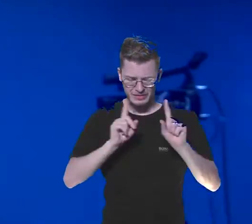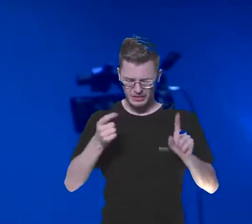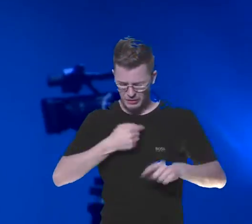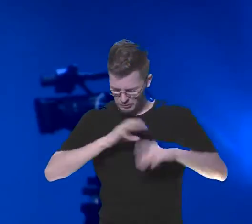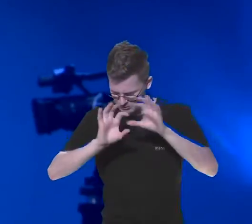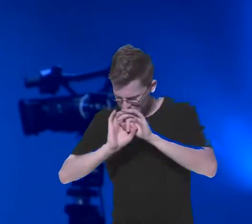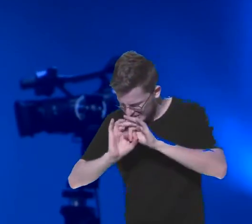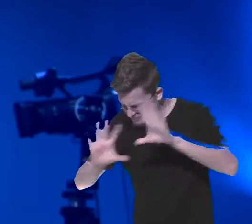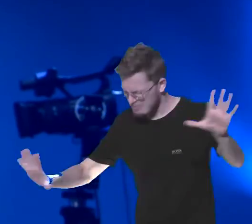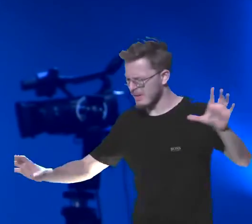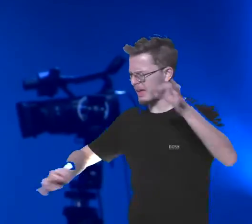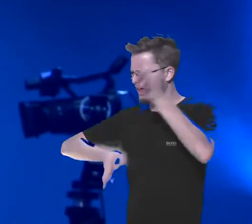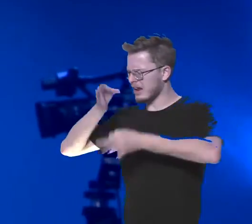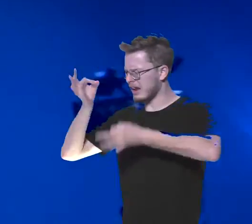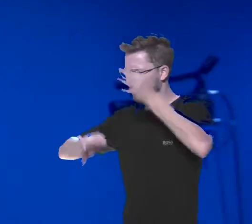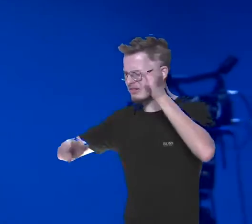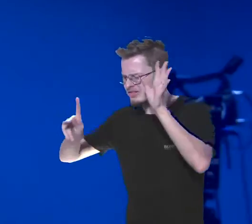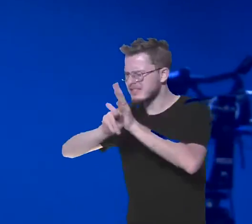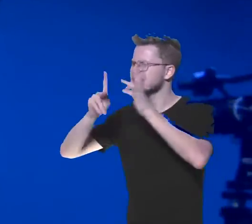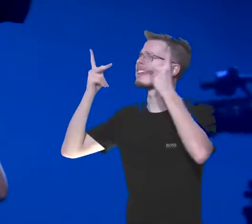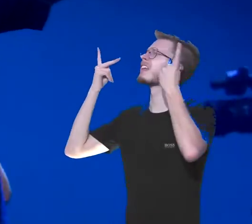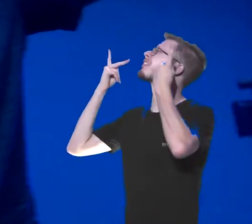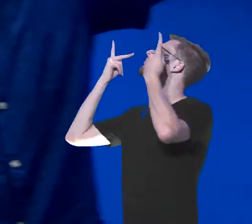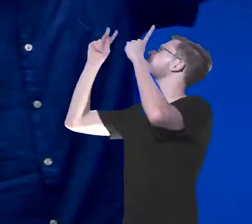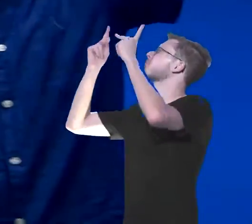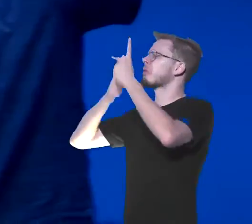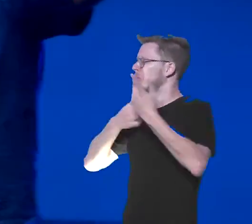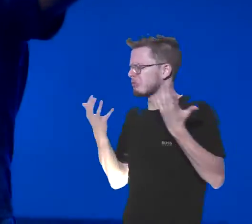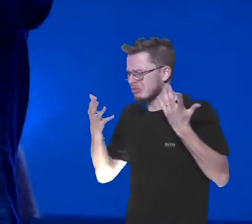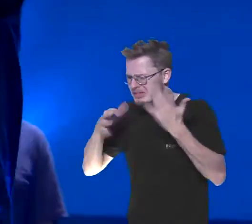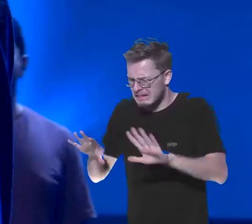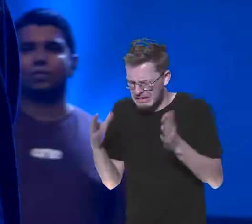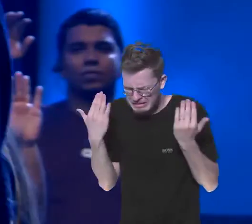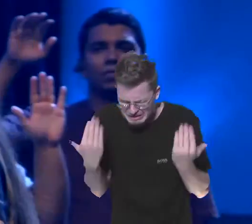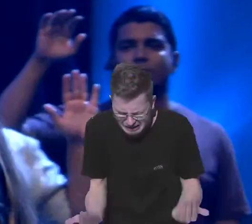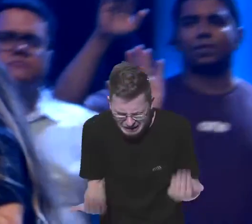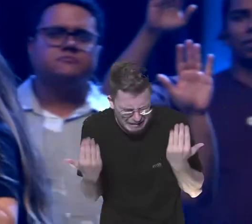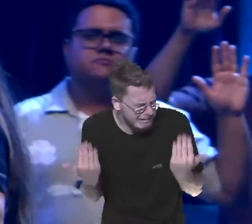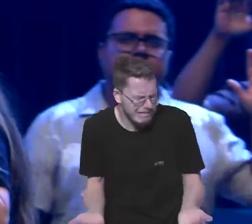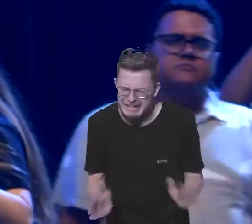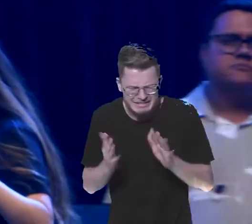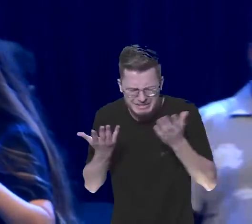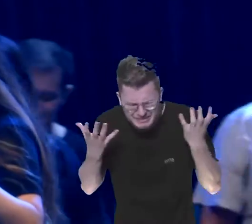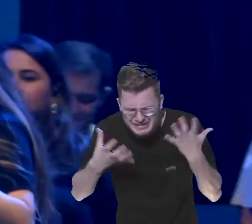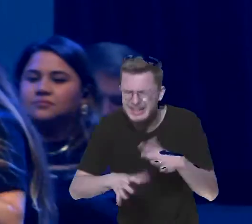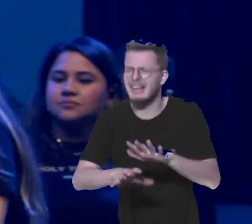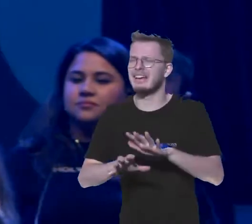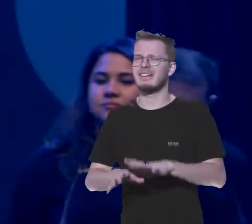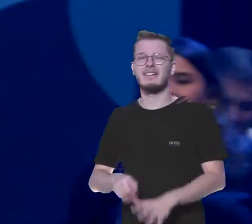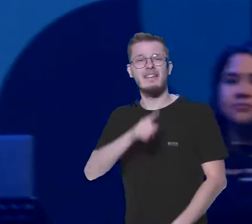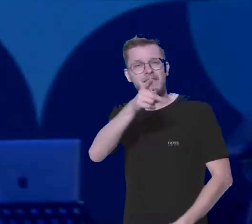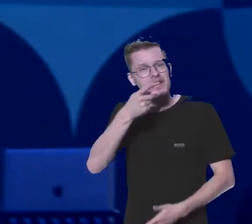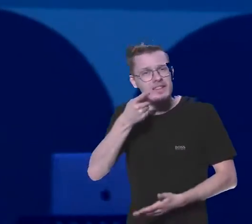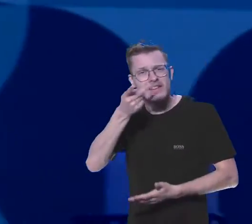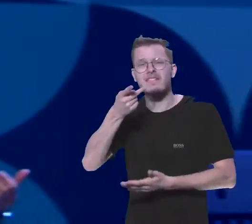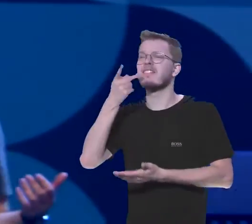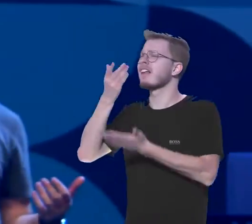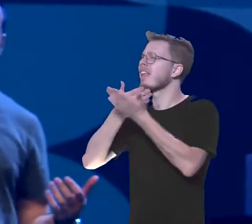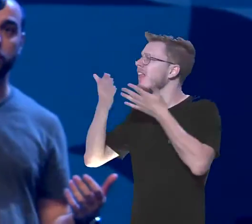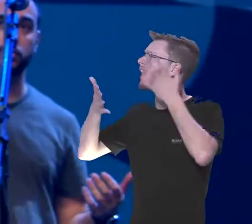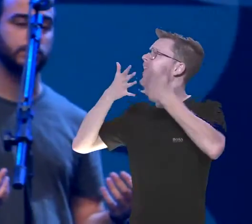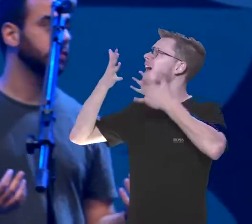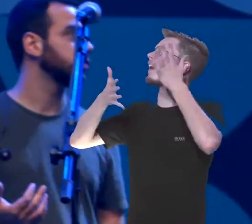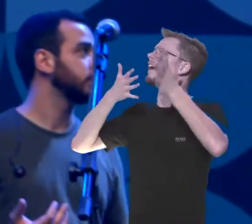juízo é teu, a justiça é tua. Senhor, eu não quero mais carregar isso, Deus. Comece a dizer para o Senhor